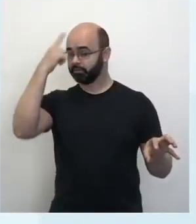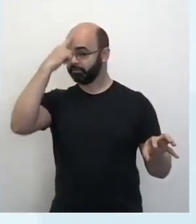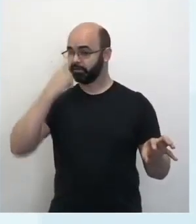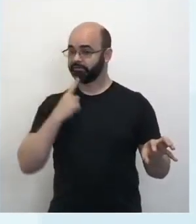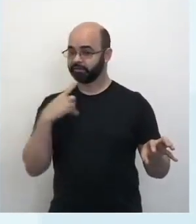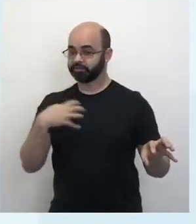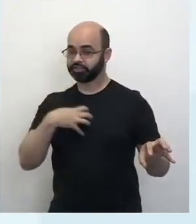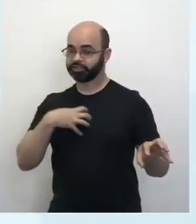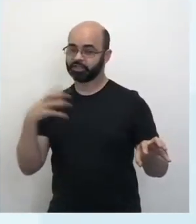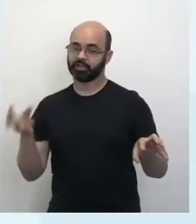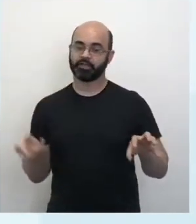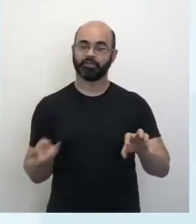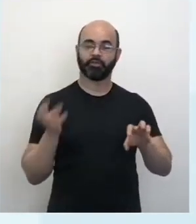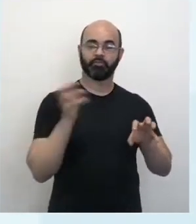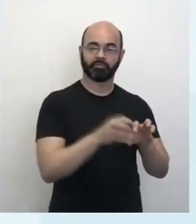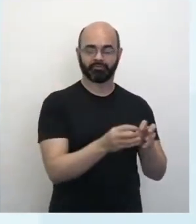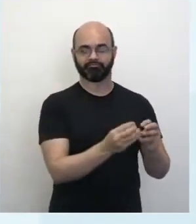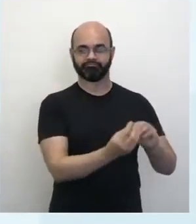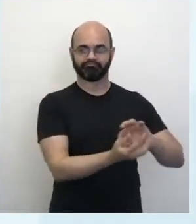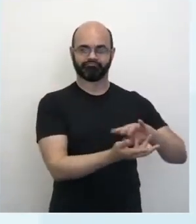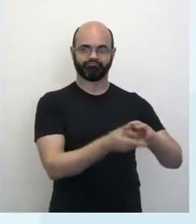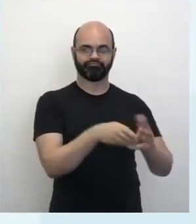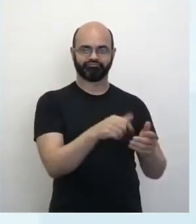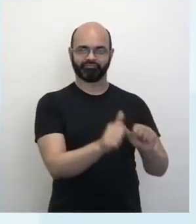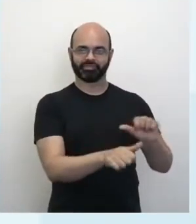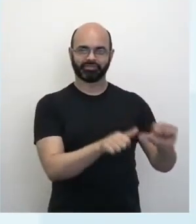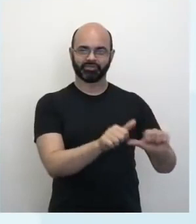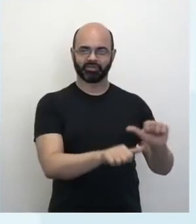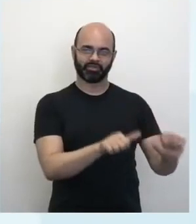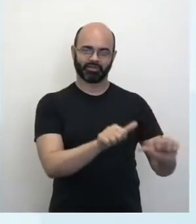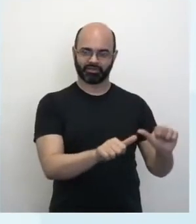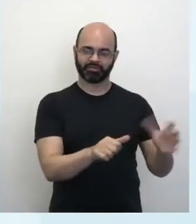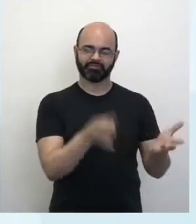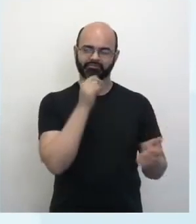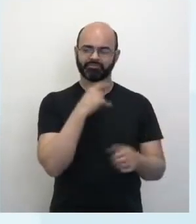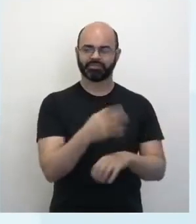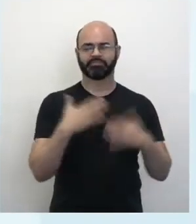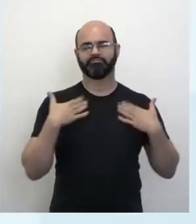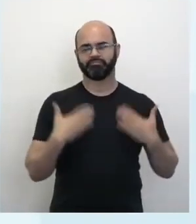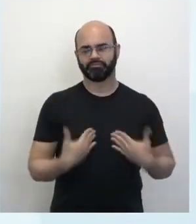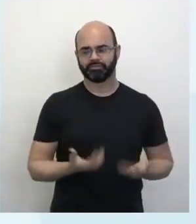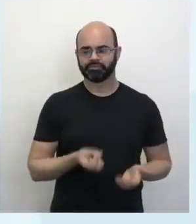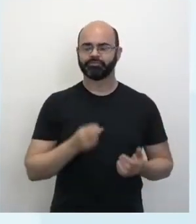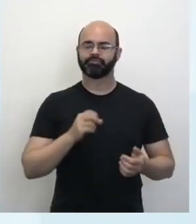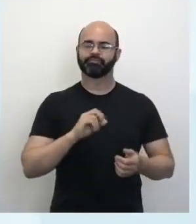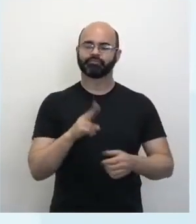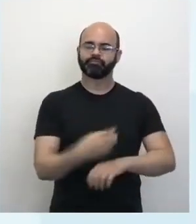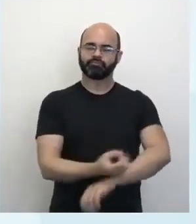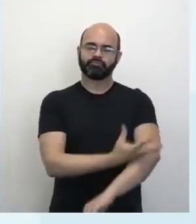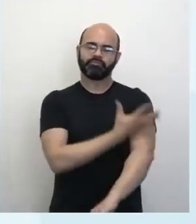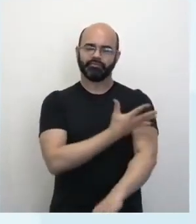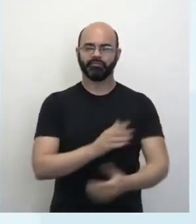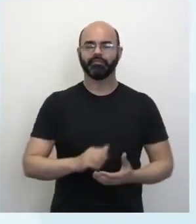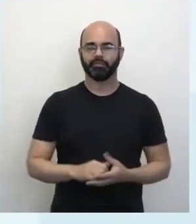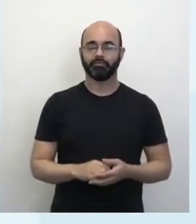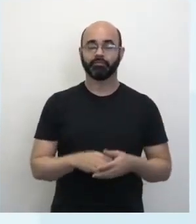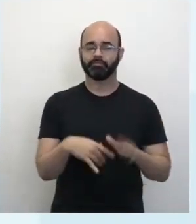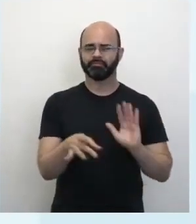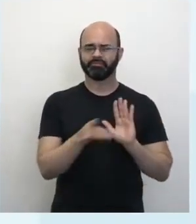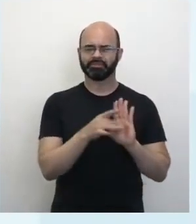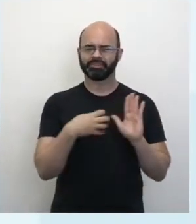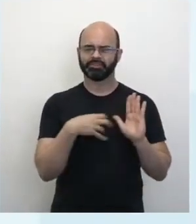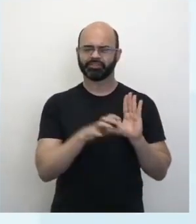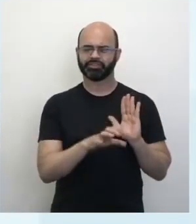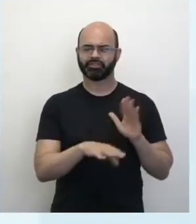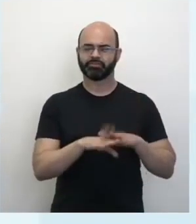Essas características eu coloquei físicas e sentimentais. Mas no caso da personificação, né, ou prosopopeia, como é chamado, são mais